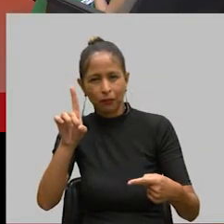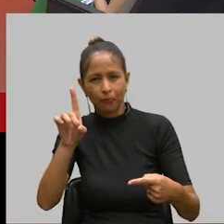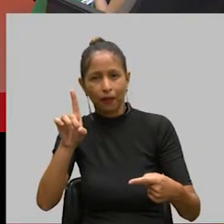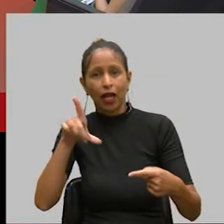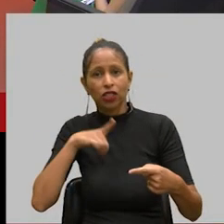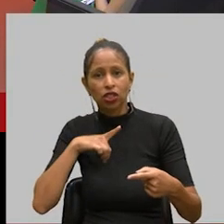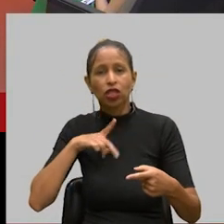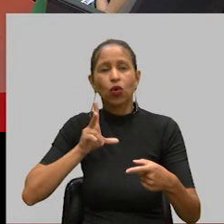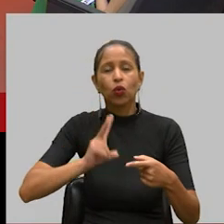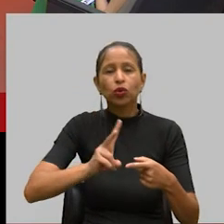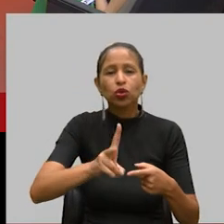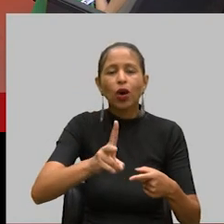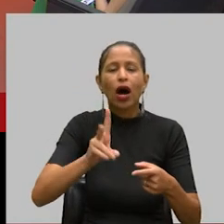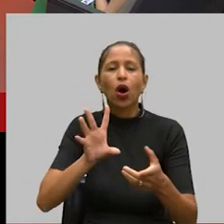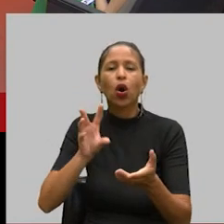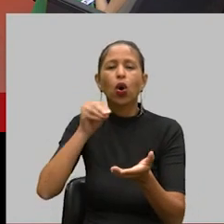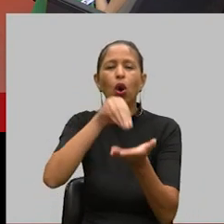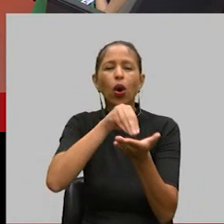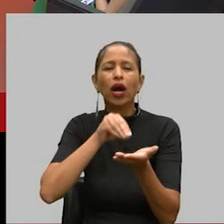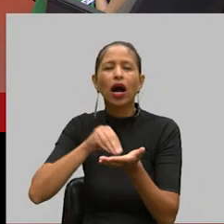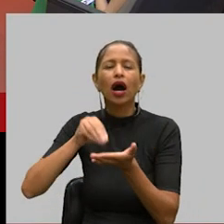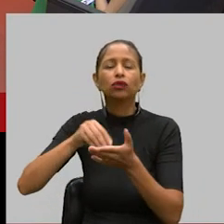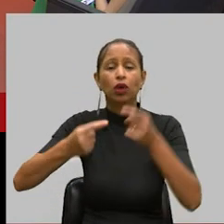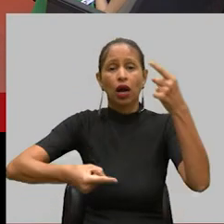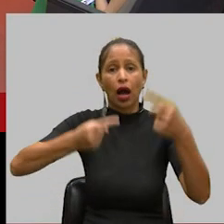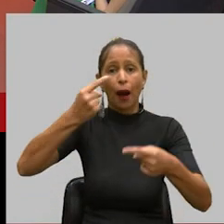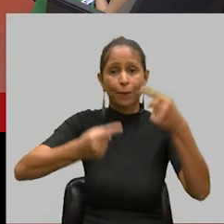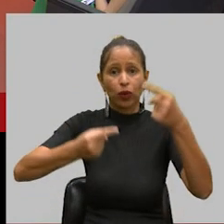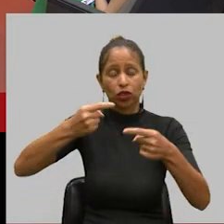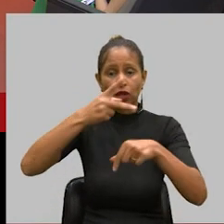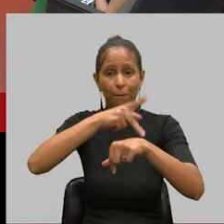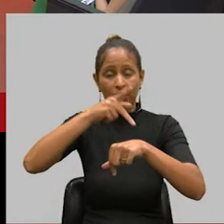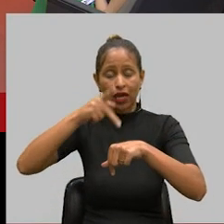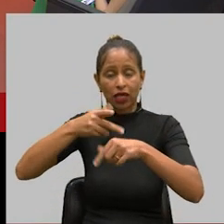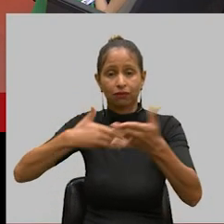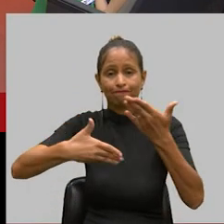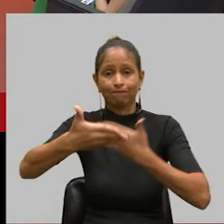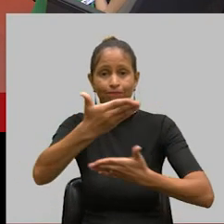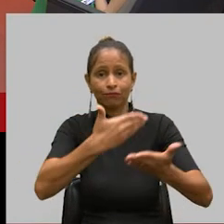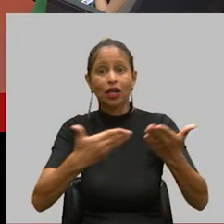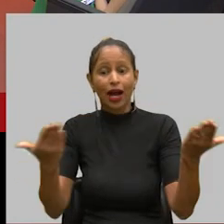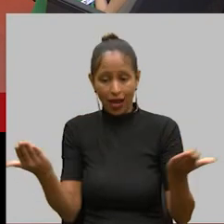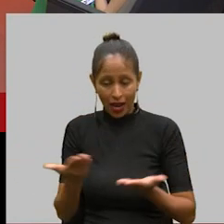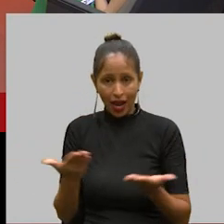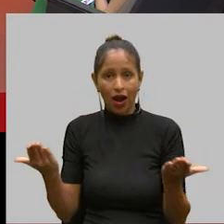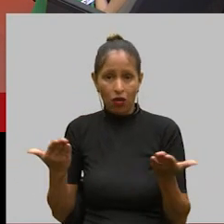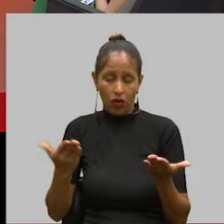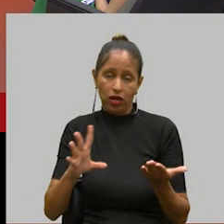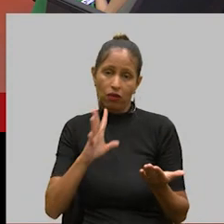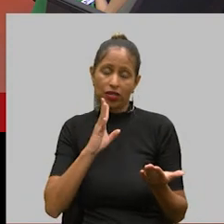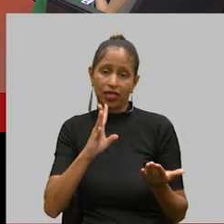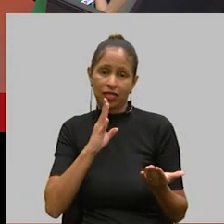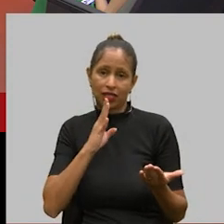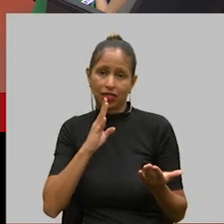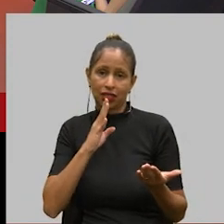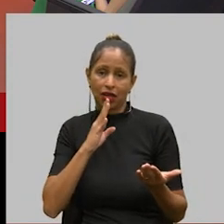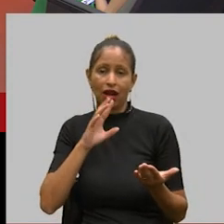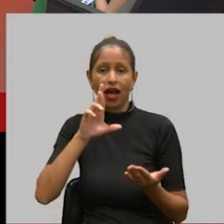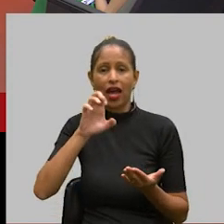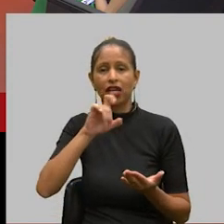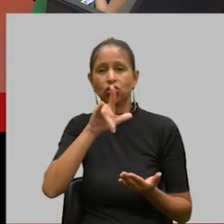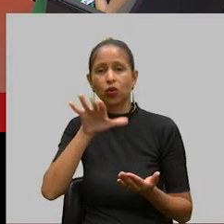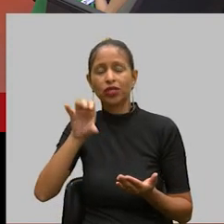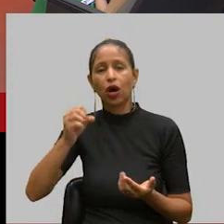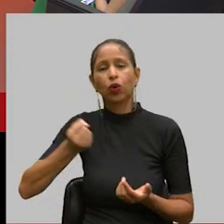efetivamente implementar a política da pedagogia da alternância recentemente reconhecida pela resolução de número